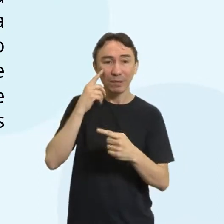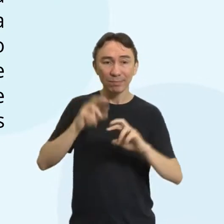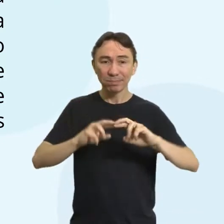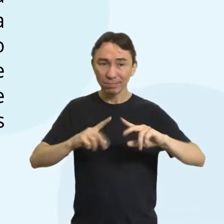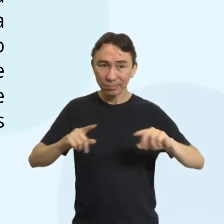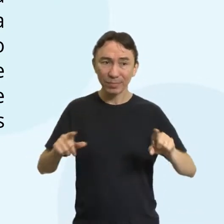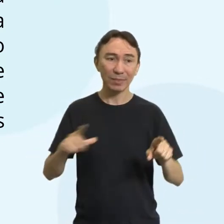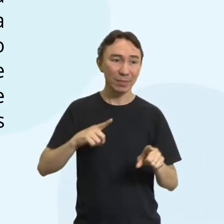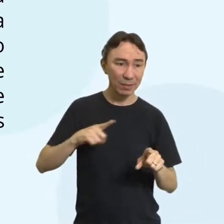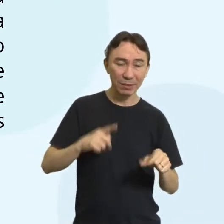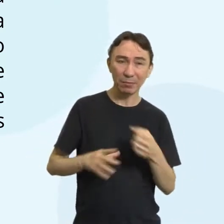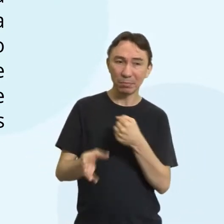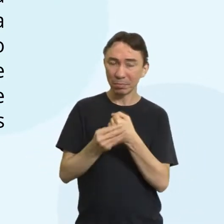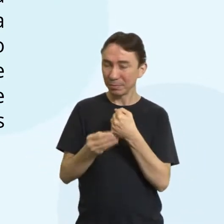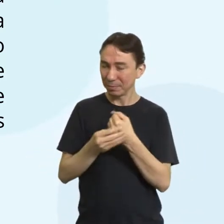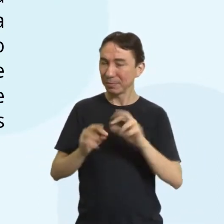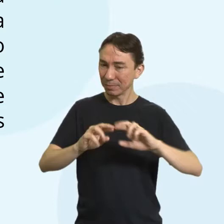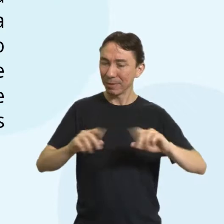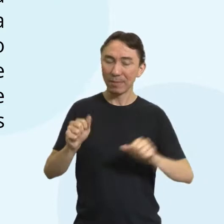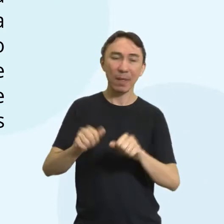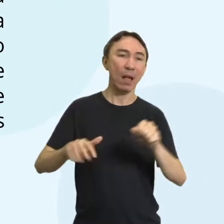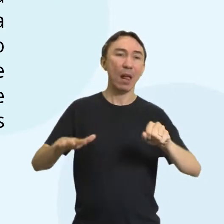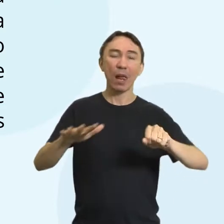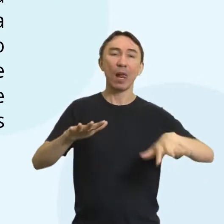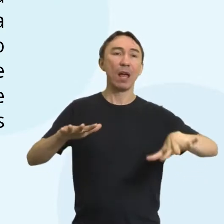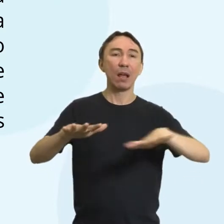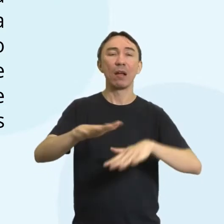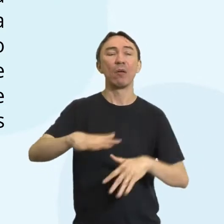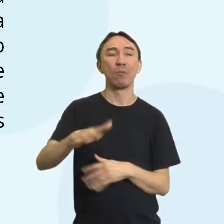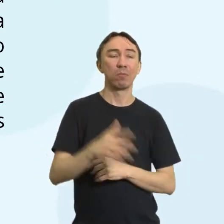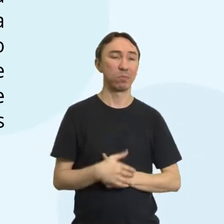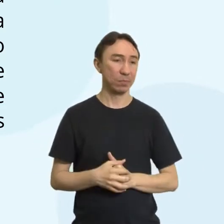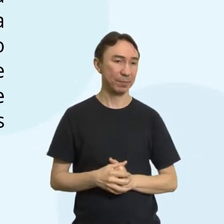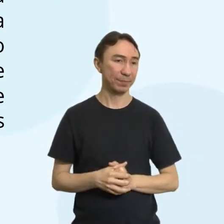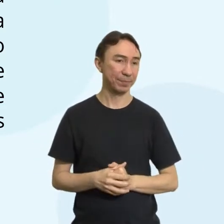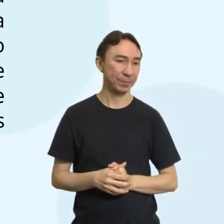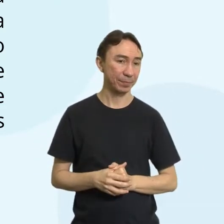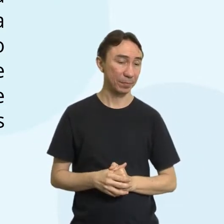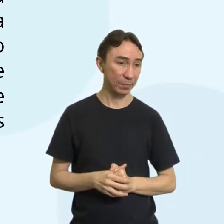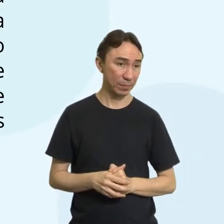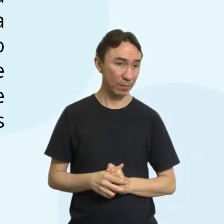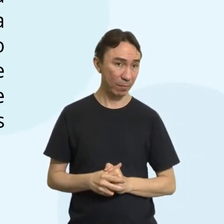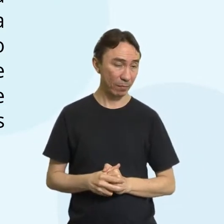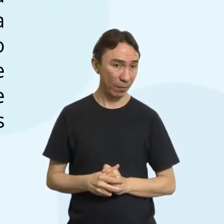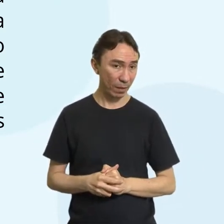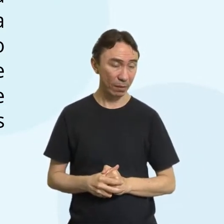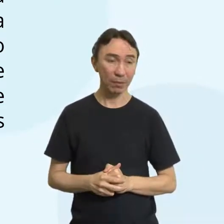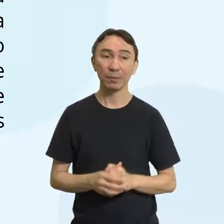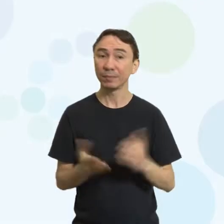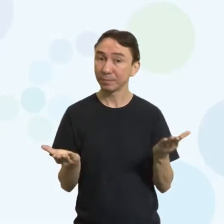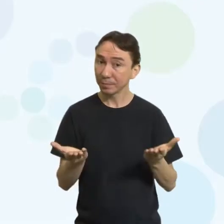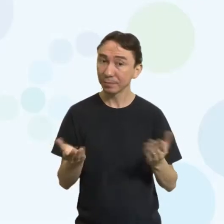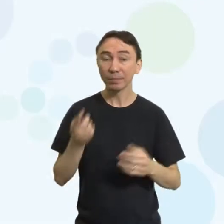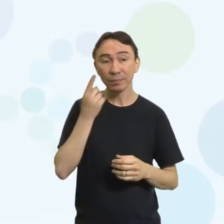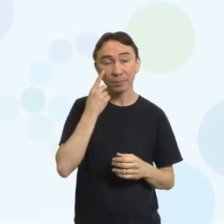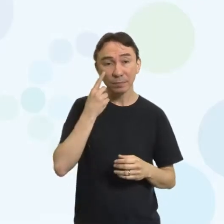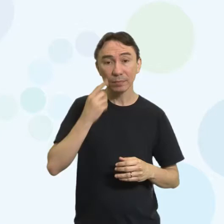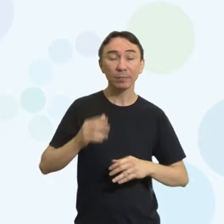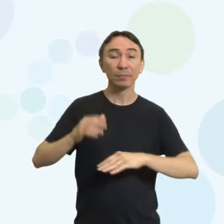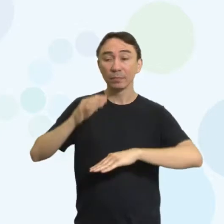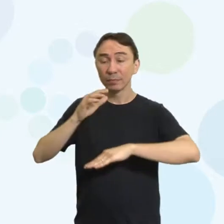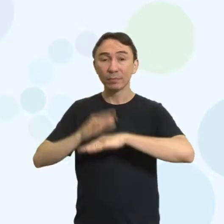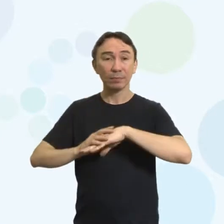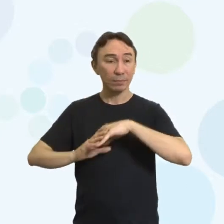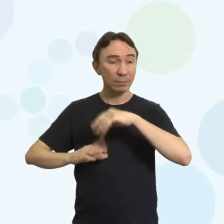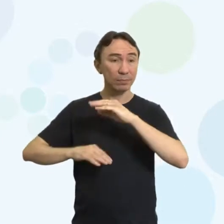das diferentes áreas. Bom, agora vamos às nossas habilidades do